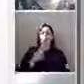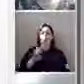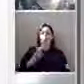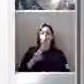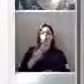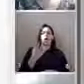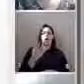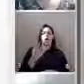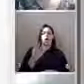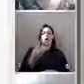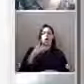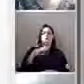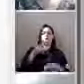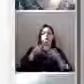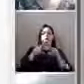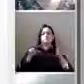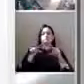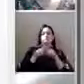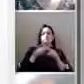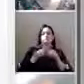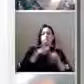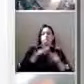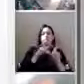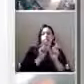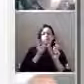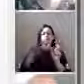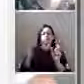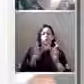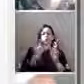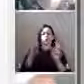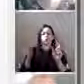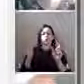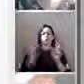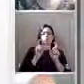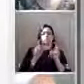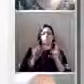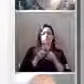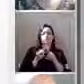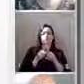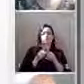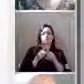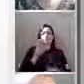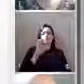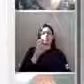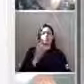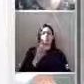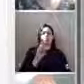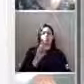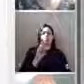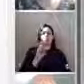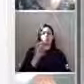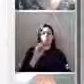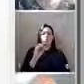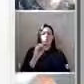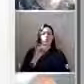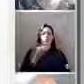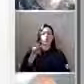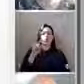outro sinônimo, cura é o fruto, curo, a árvore,